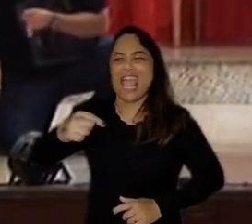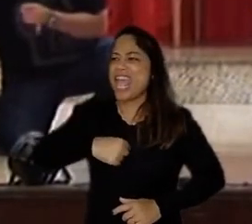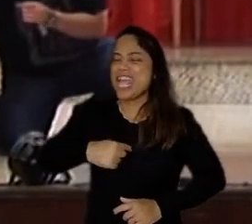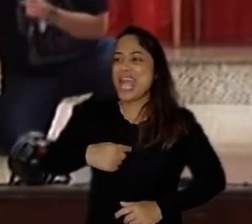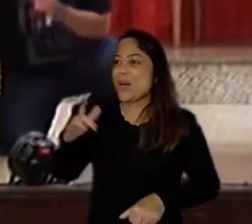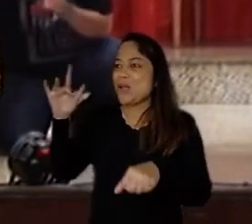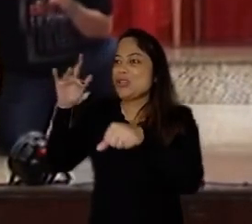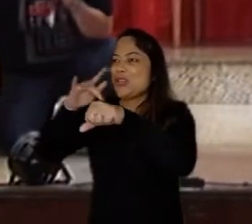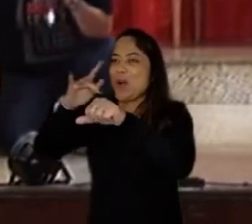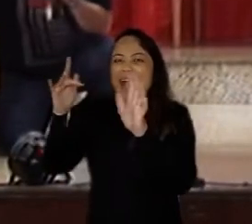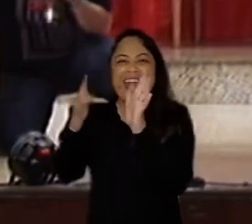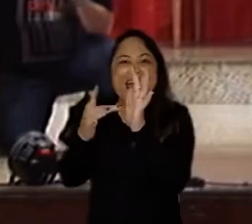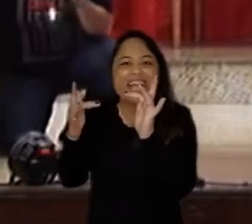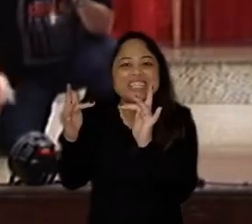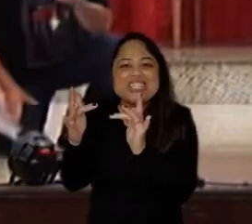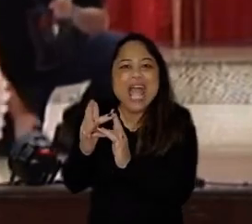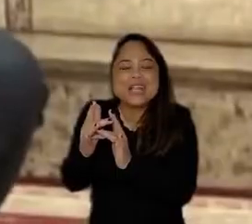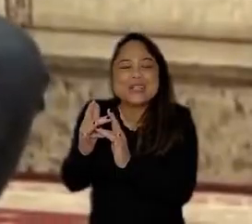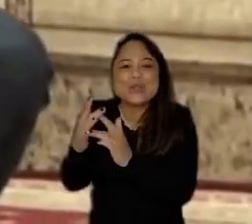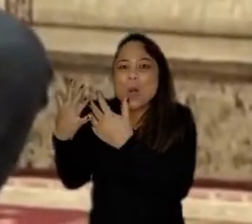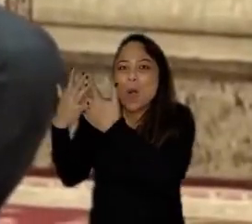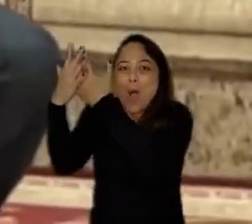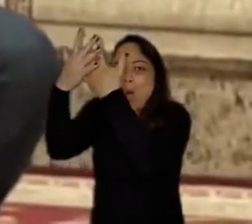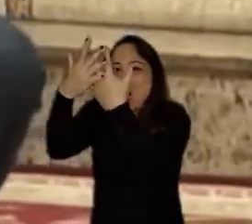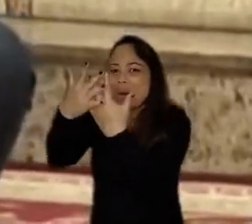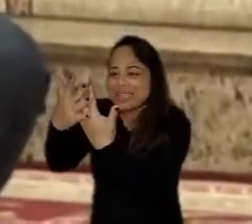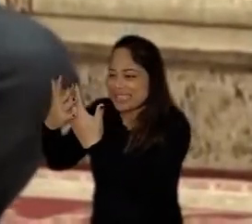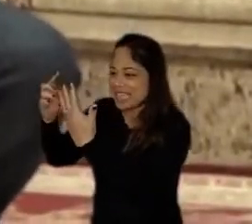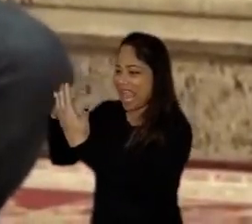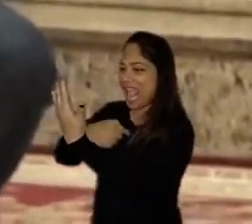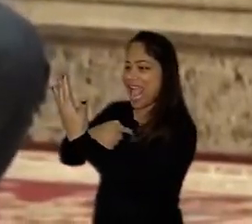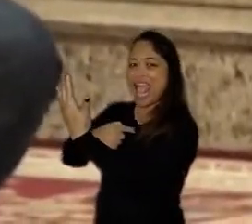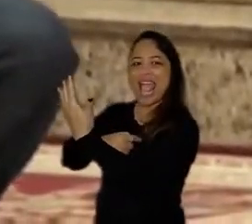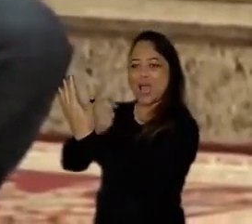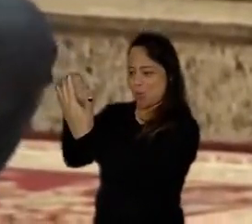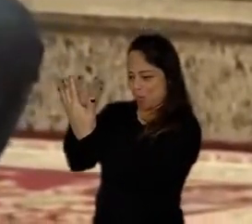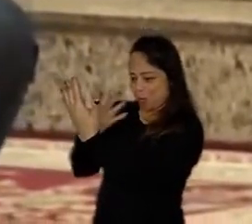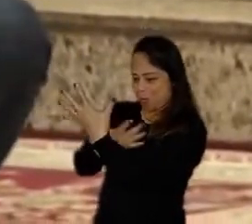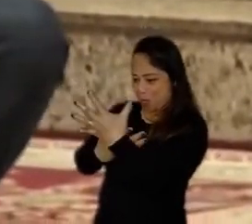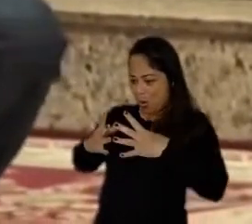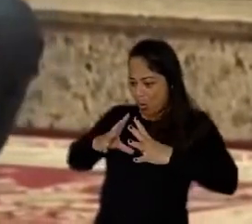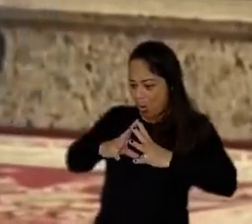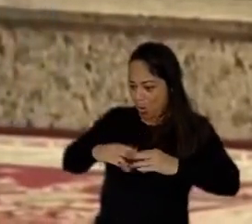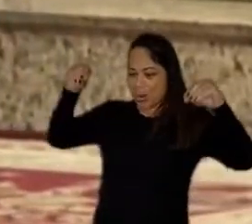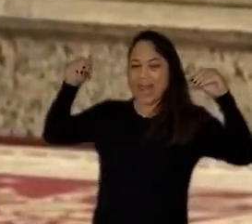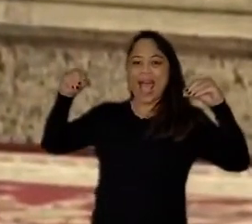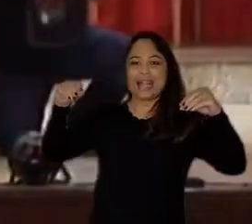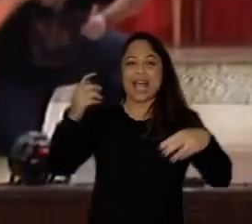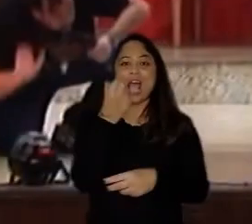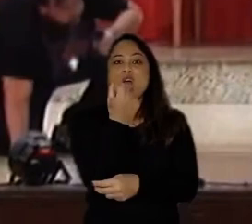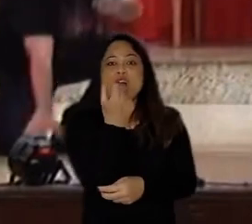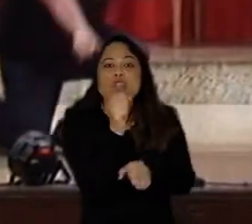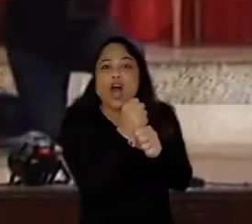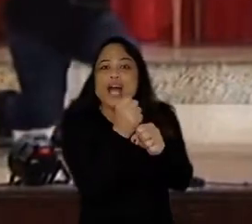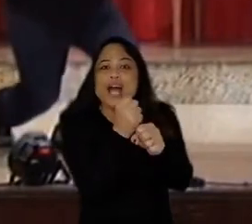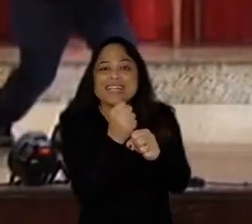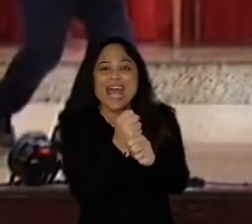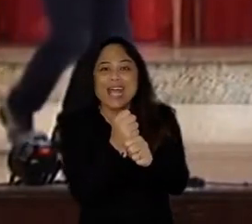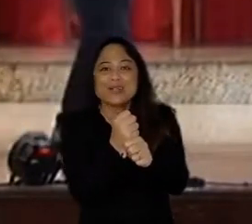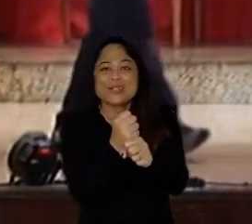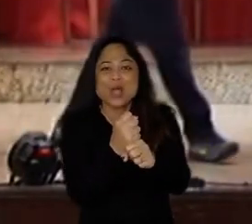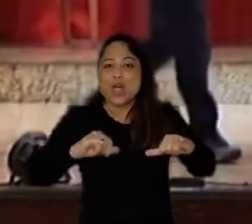tocar ao menos na orla do manto dele, eu acabarei com meu sofrimento de 12 anos ainda